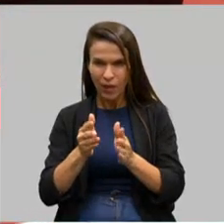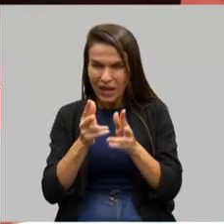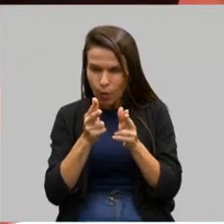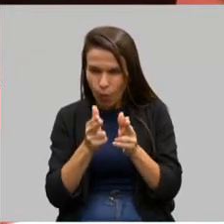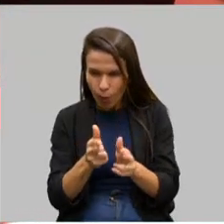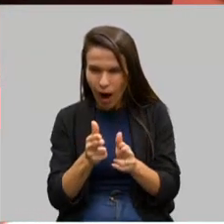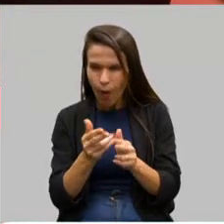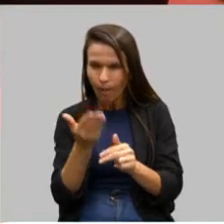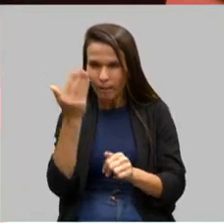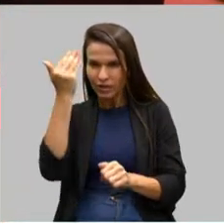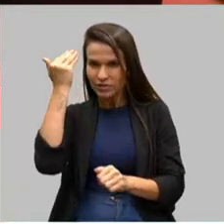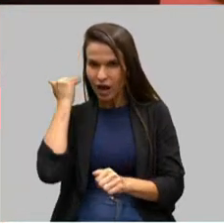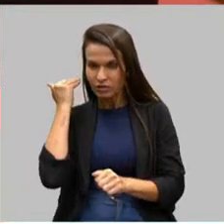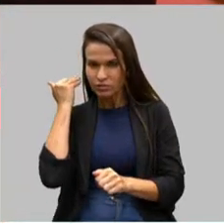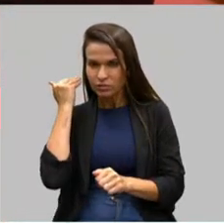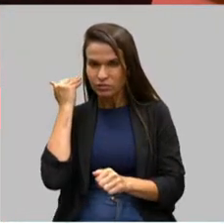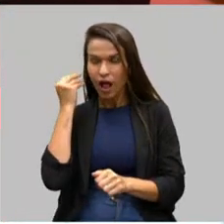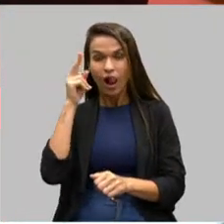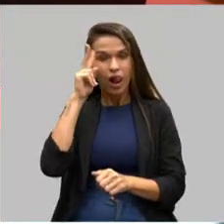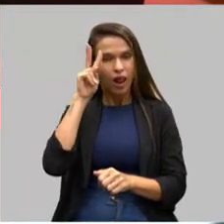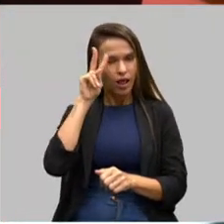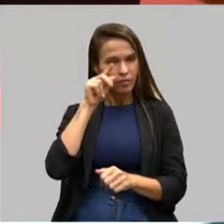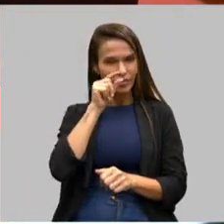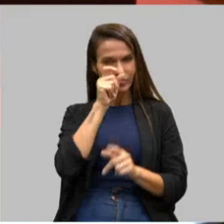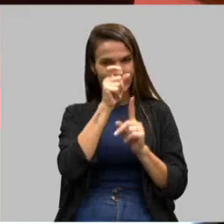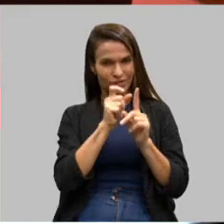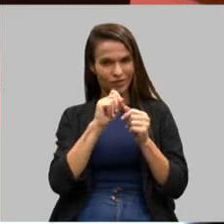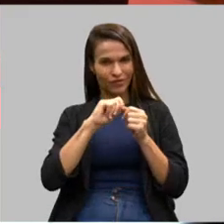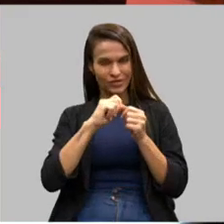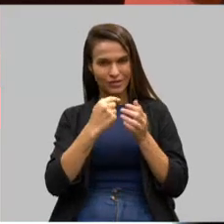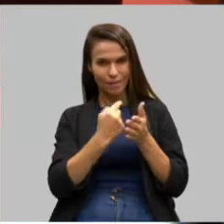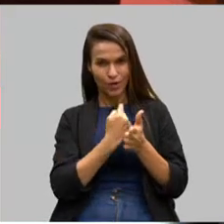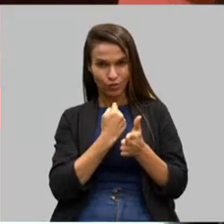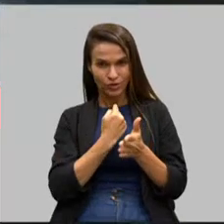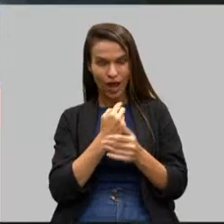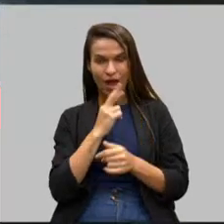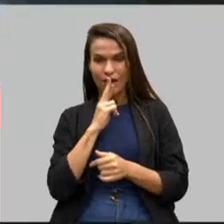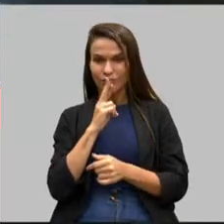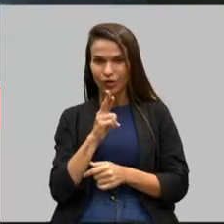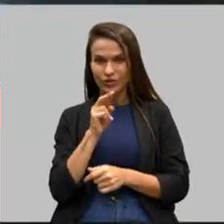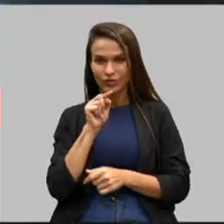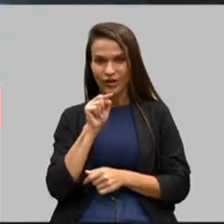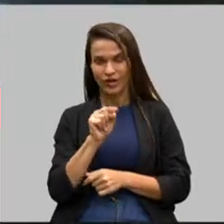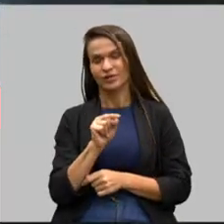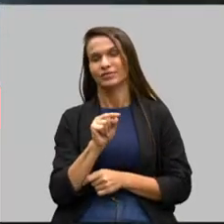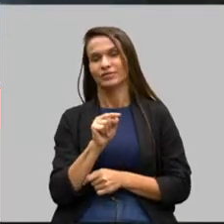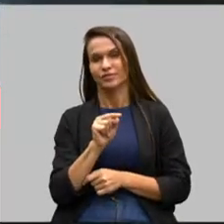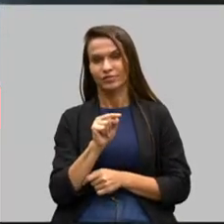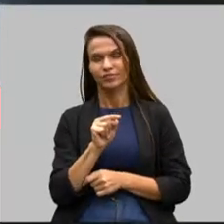Você lembra que você fez essa pergunta? A resposta foi essa.